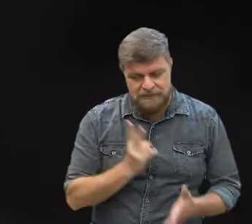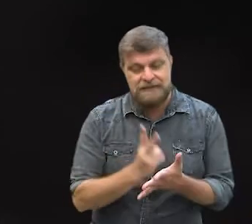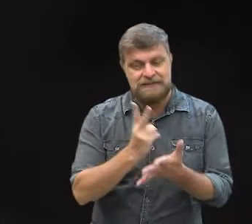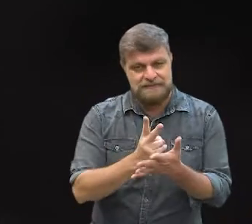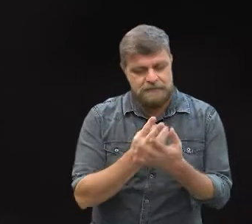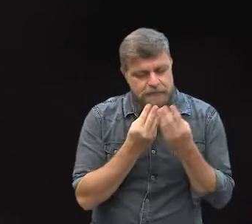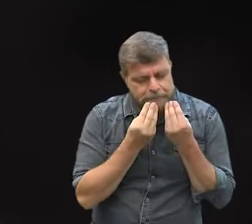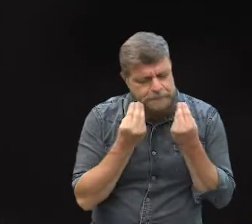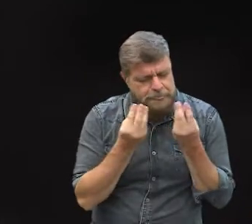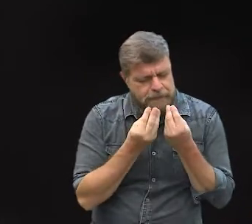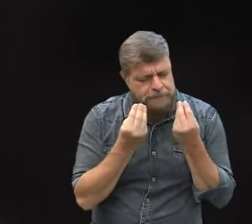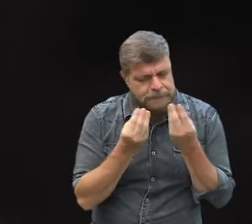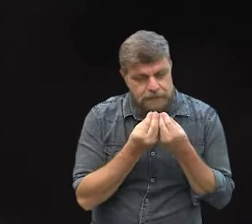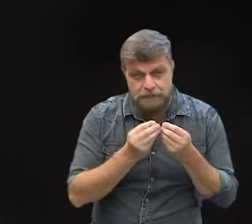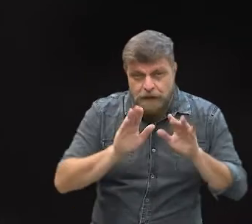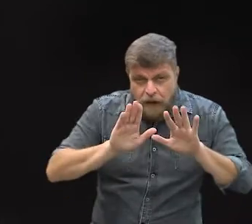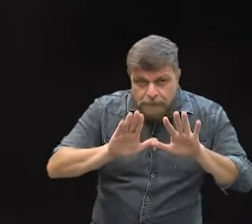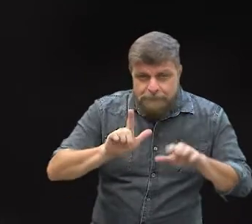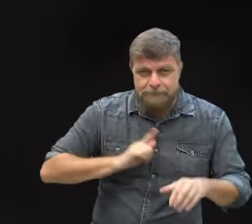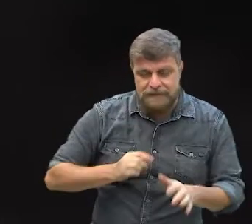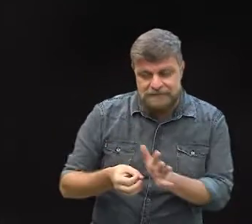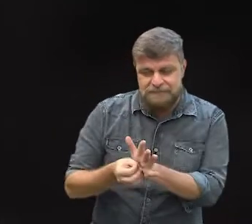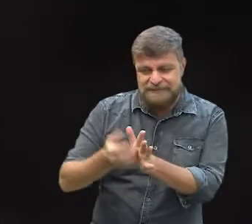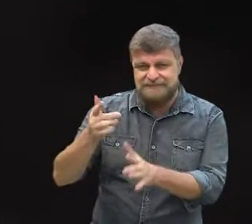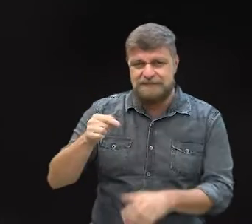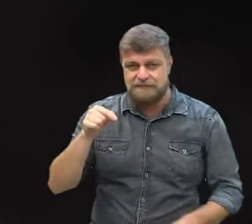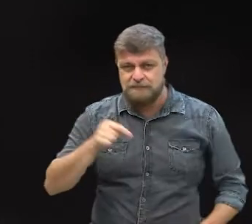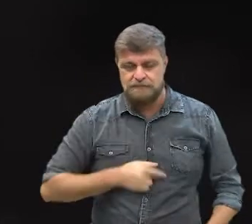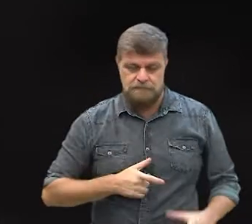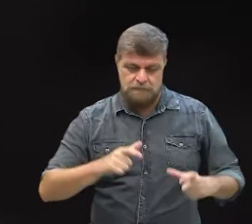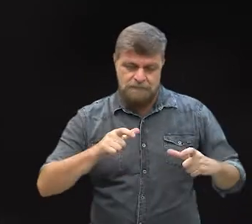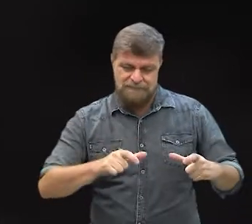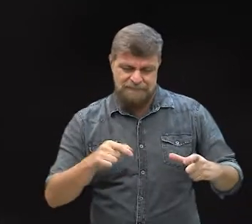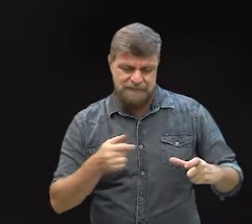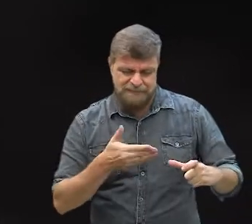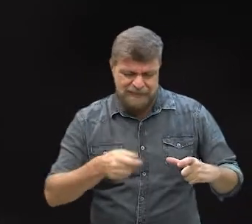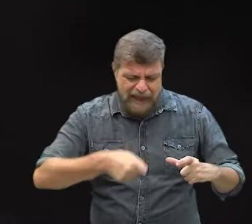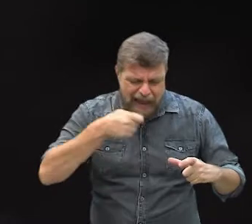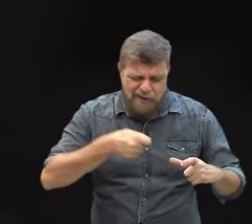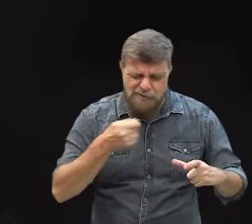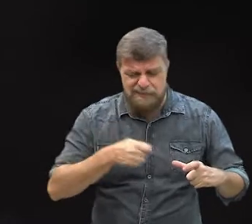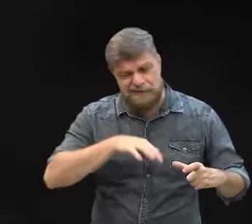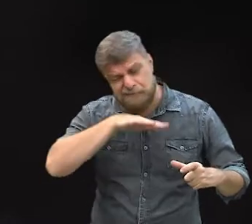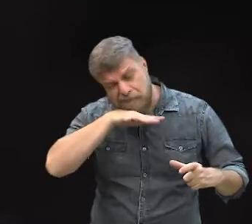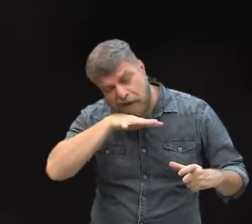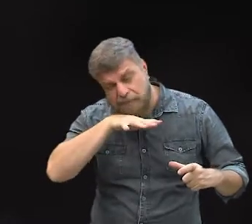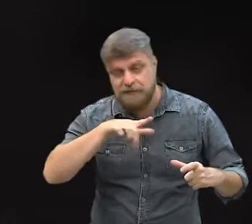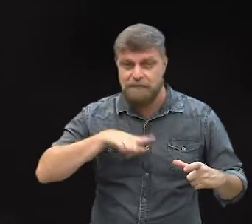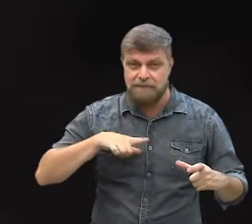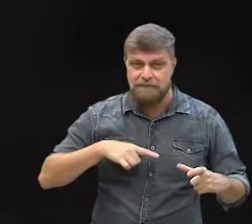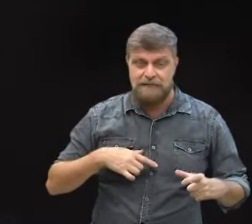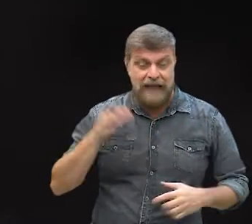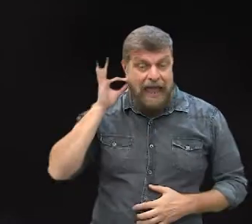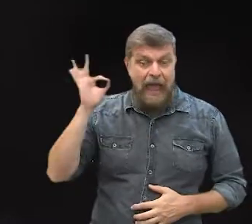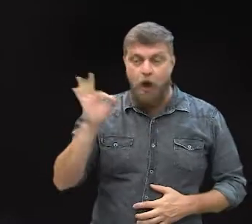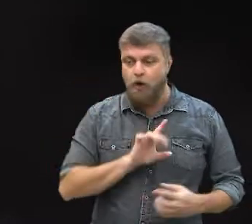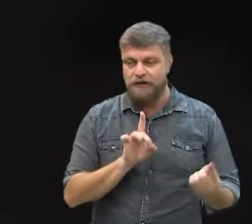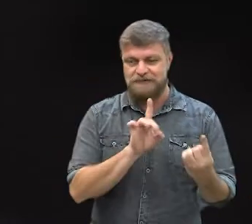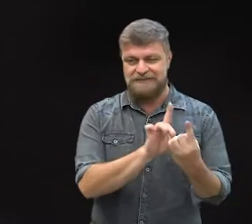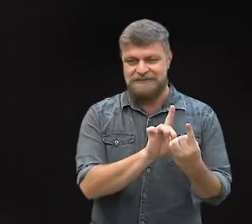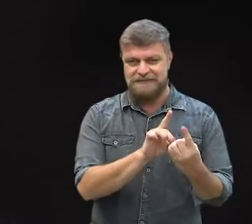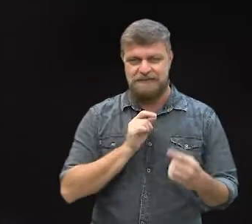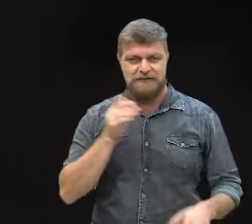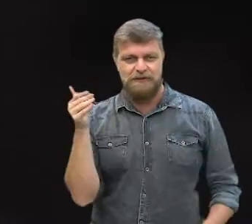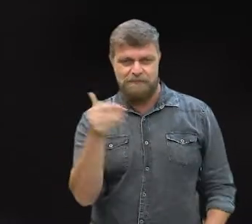ser boa. Mas às vezes, né, no popular, eu falava assim, a comida não é tão boa, mas o atendimento é ótimo, por isso eu continuo indo naquele